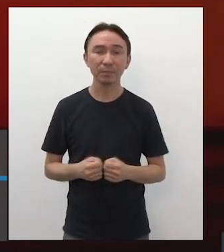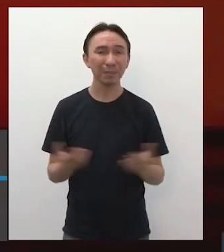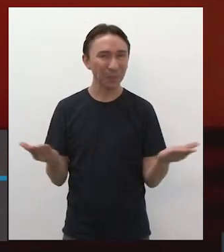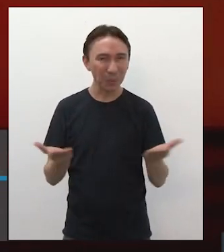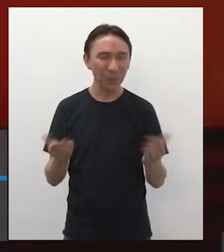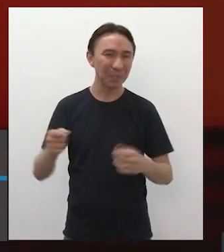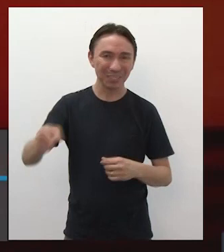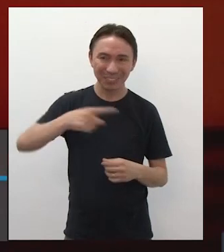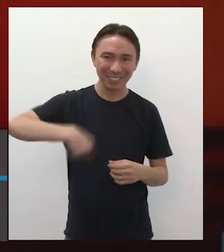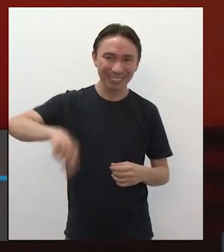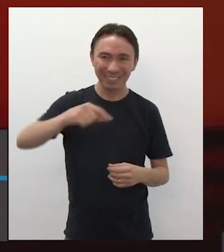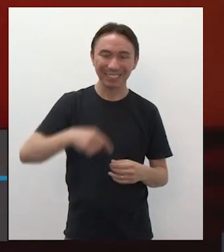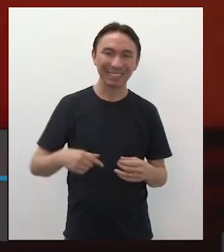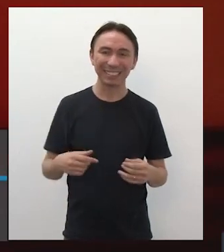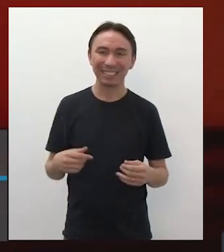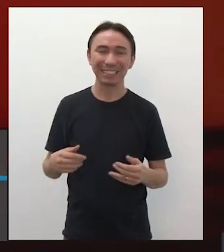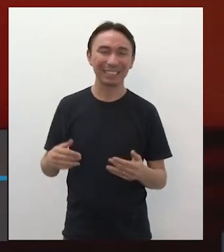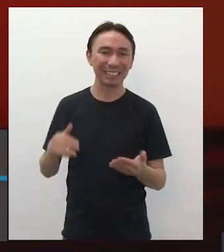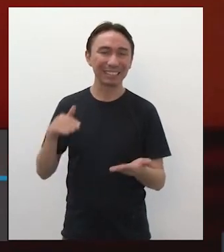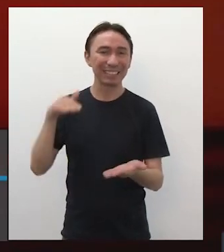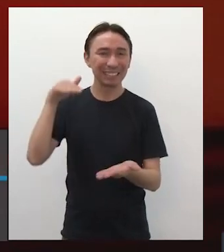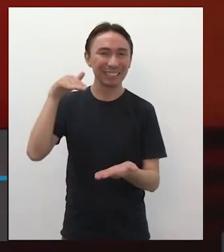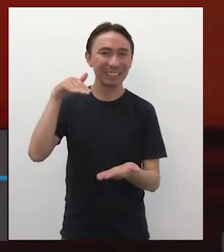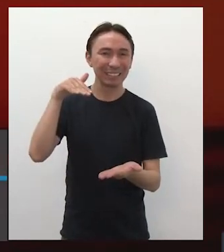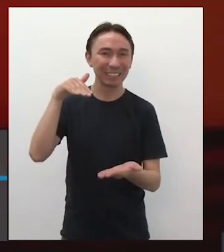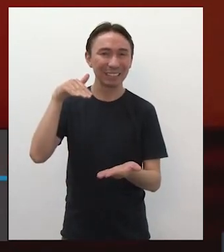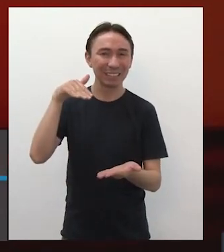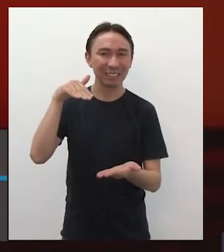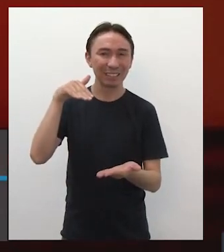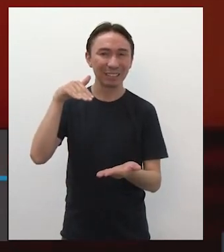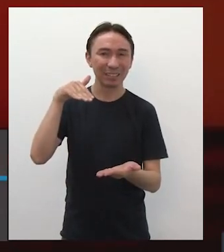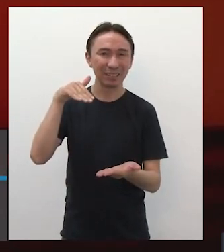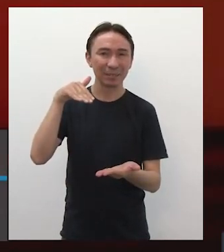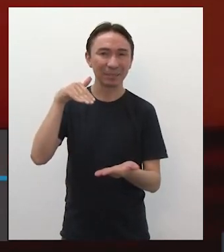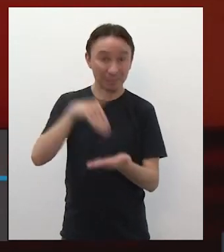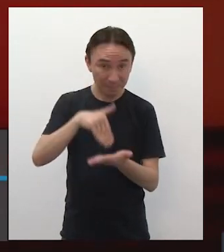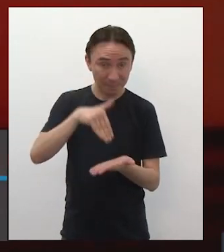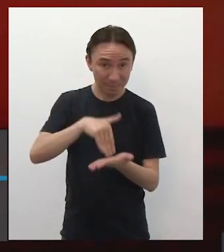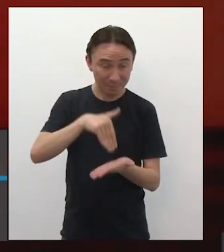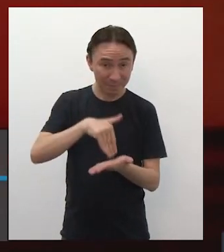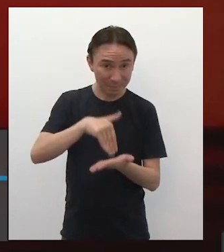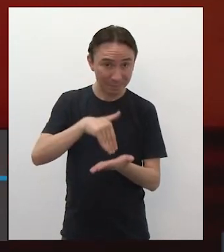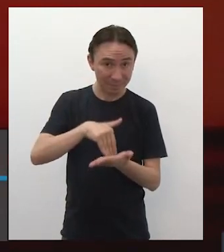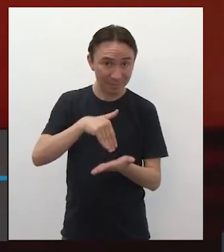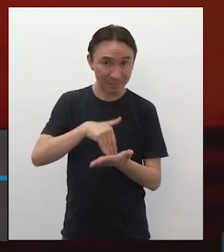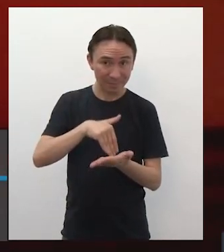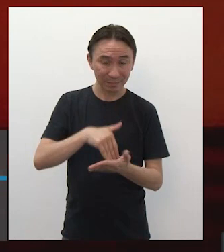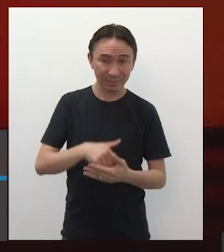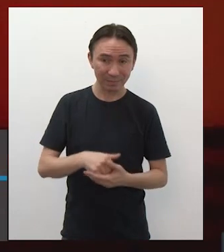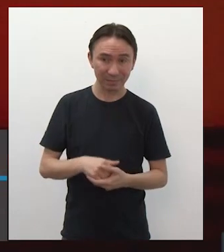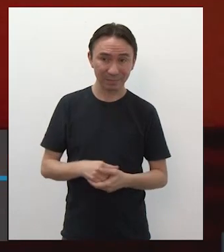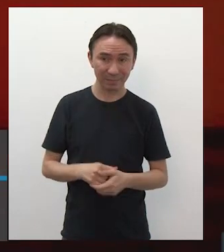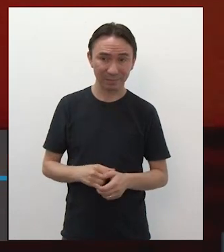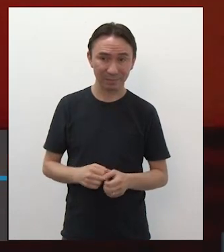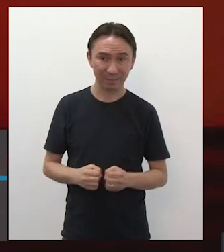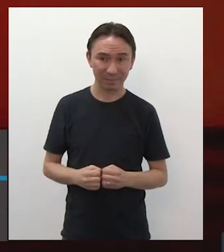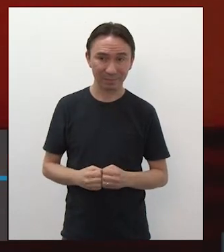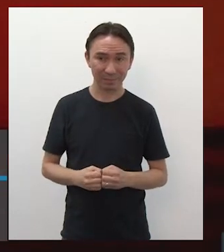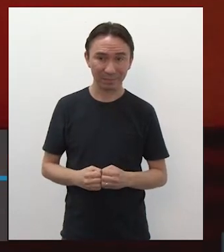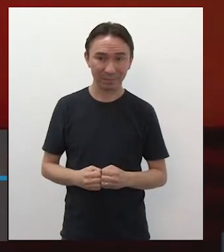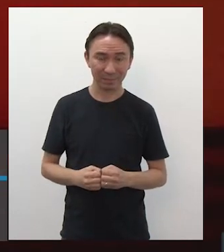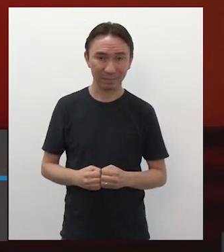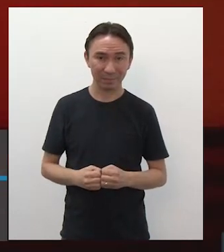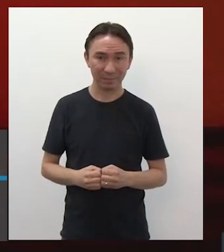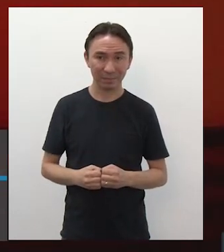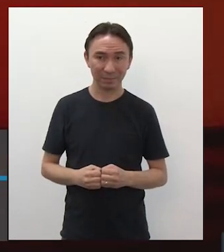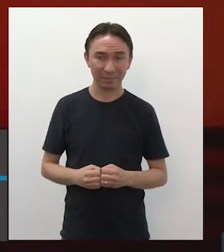discussão, infelizmente. Eu acho que está deliciosa essa sua fala e essas reflexões que a gente está fazendo